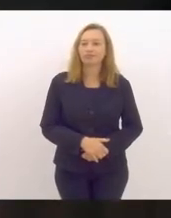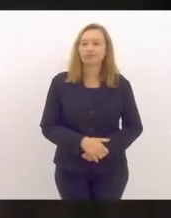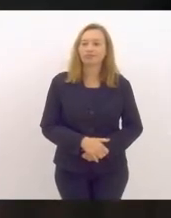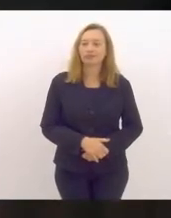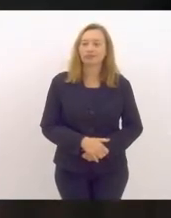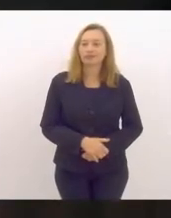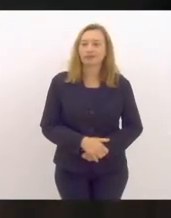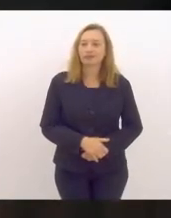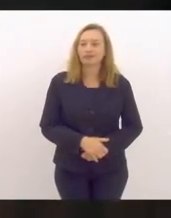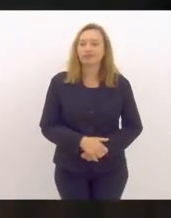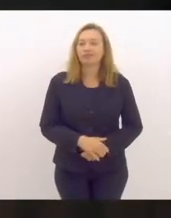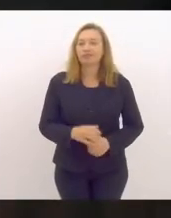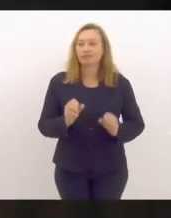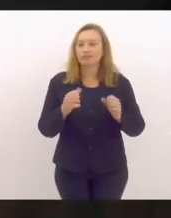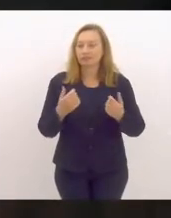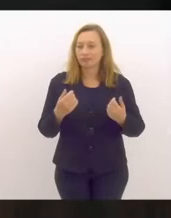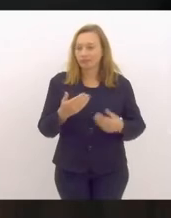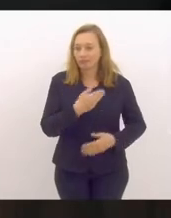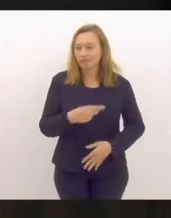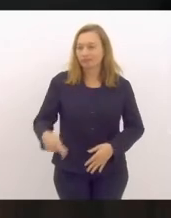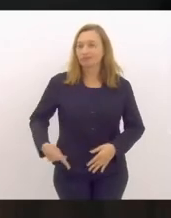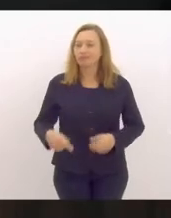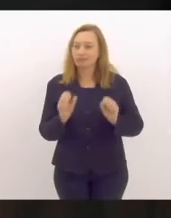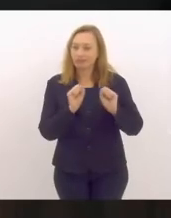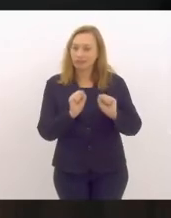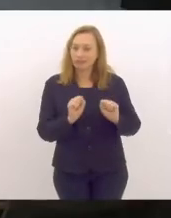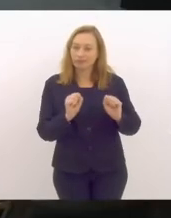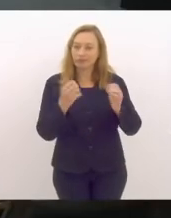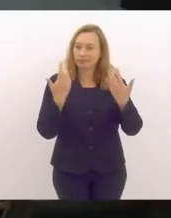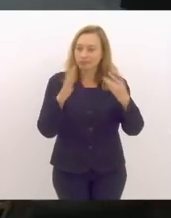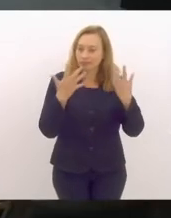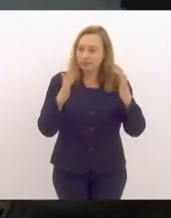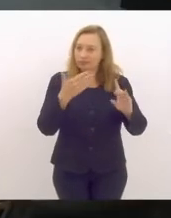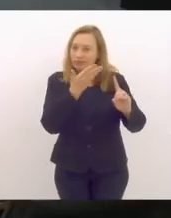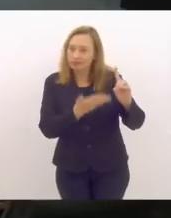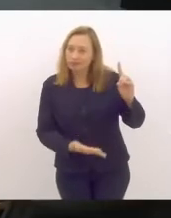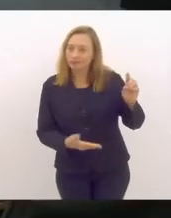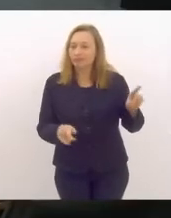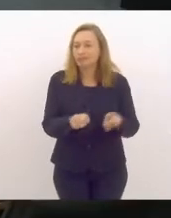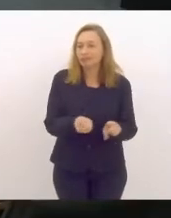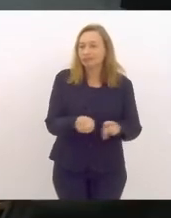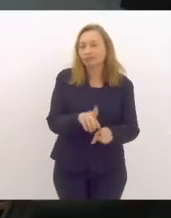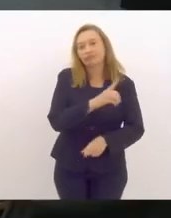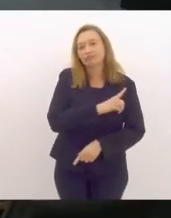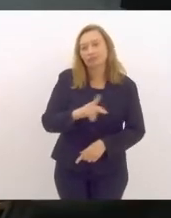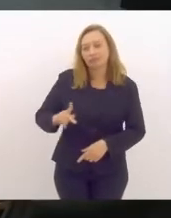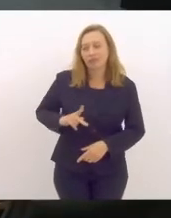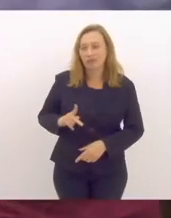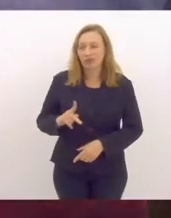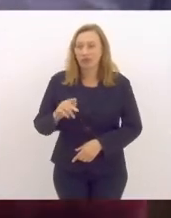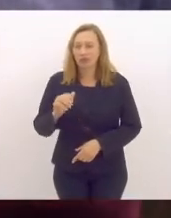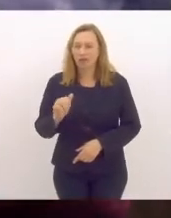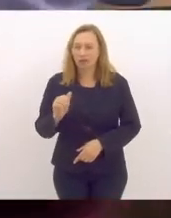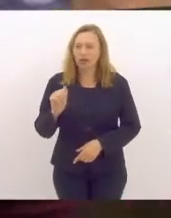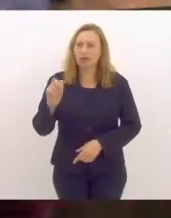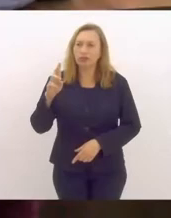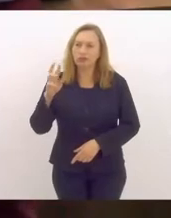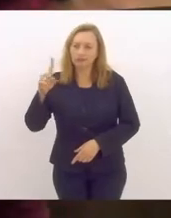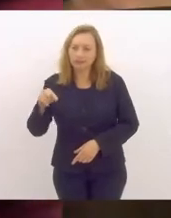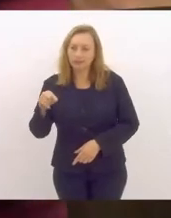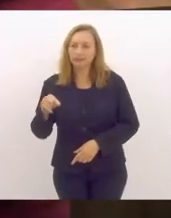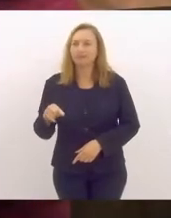Presidente, Vossa Excelência, me permitir só parabenizar a Vossa Excelência pela homenagem e também o defensor público André Castro,